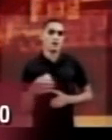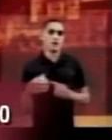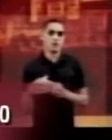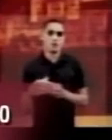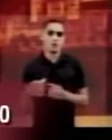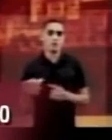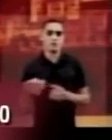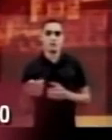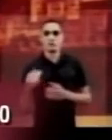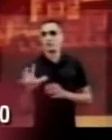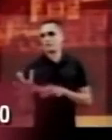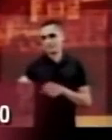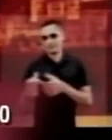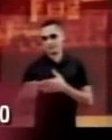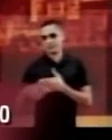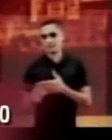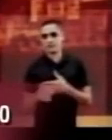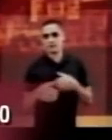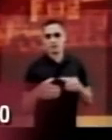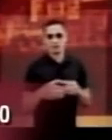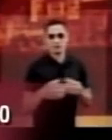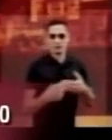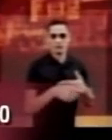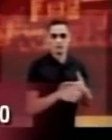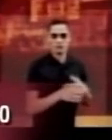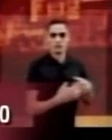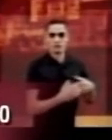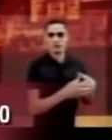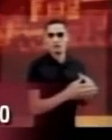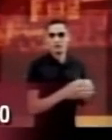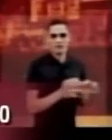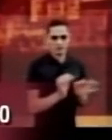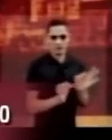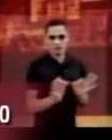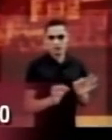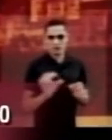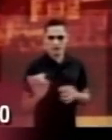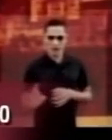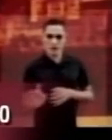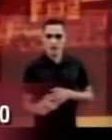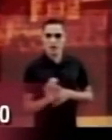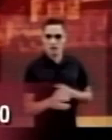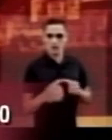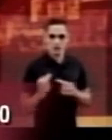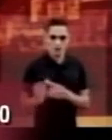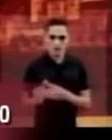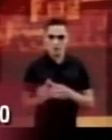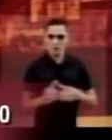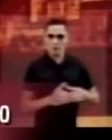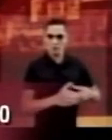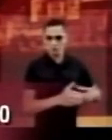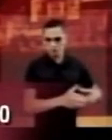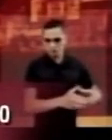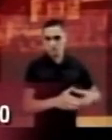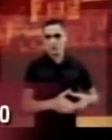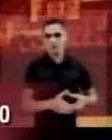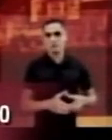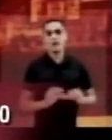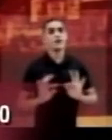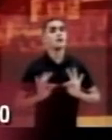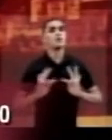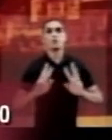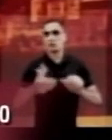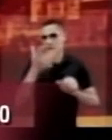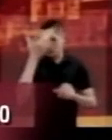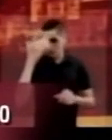está imune, dessa está imune, daquela está imune, para que todo mundo tenha mais segurança ou se cuide